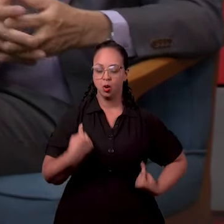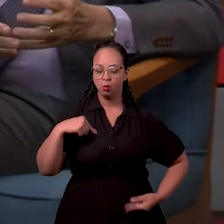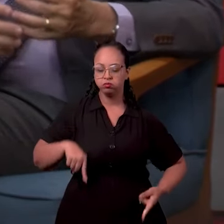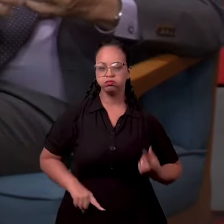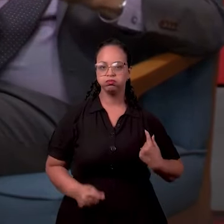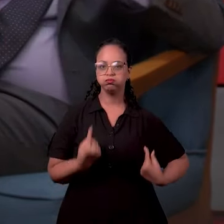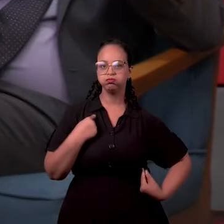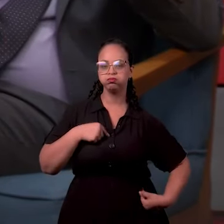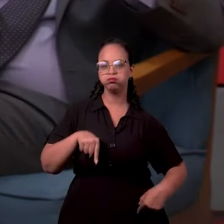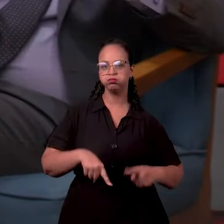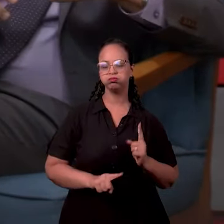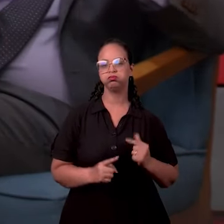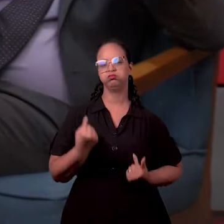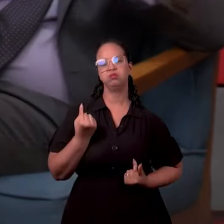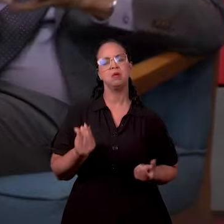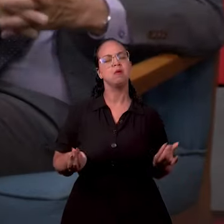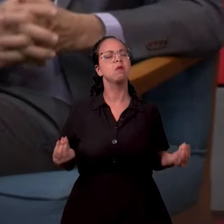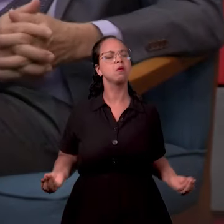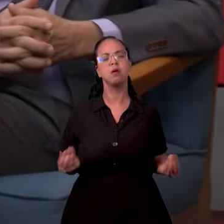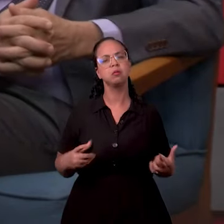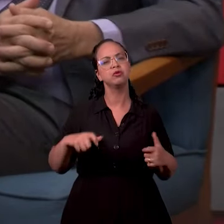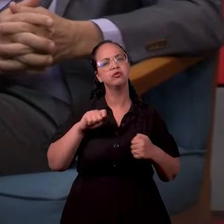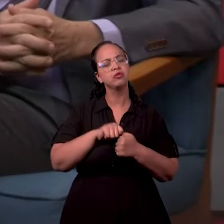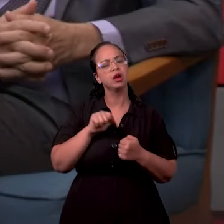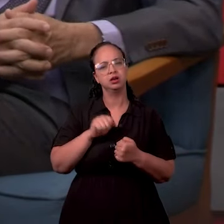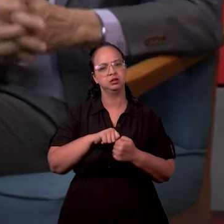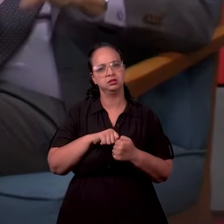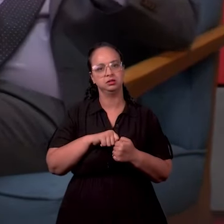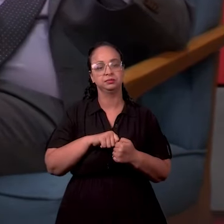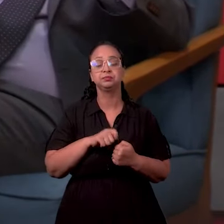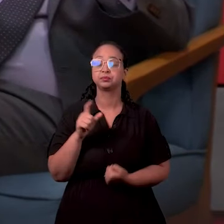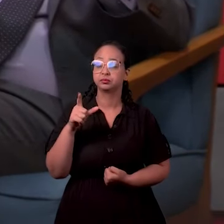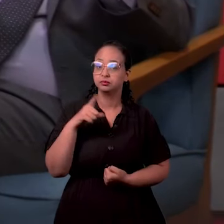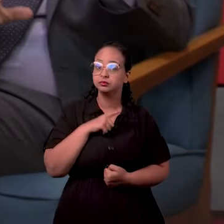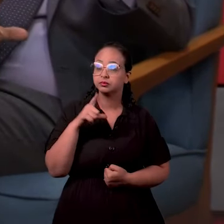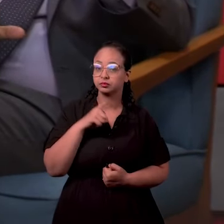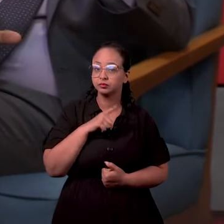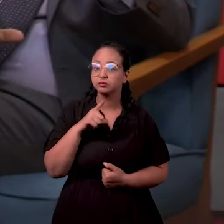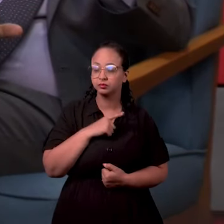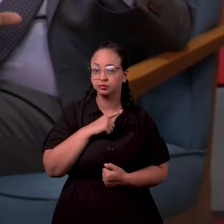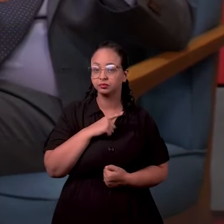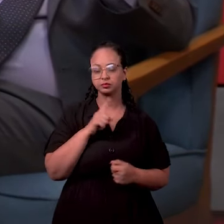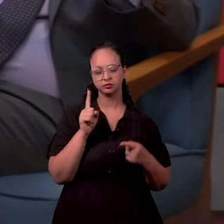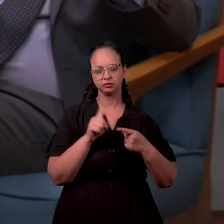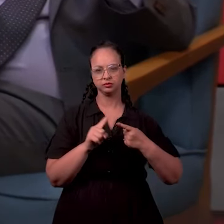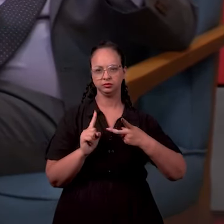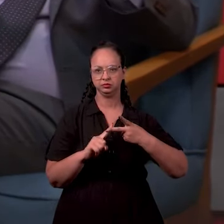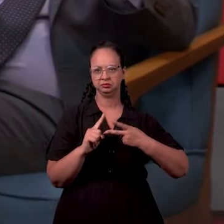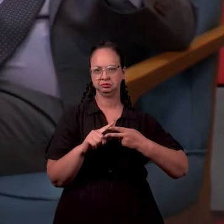circular. E o que o sangue faz circulando? O sangue tem